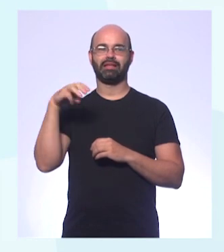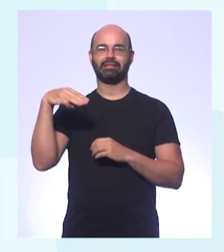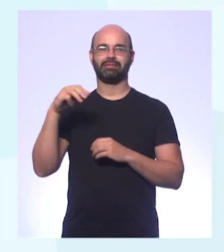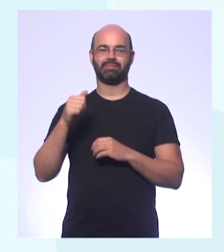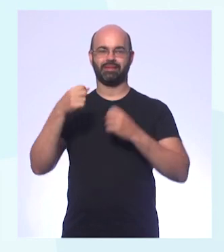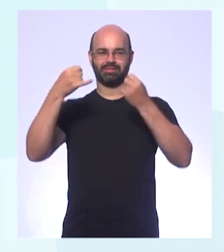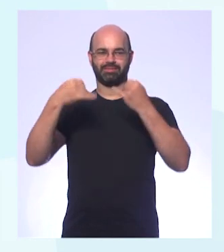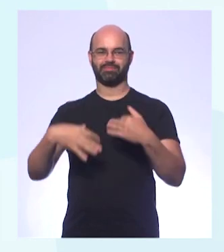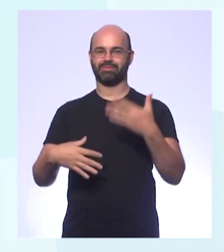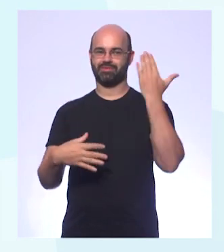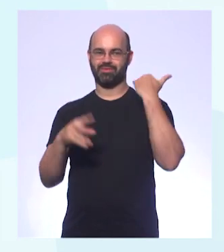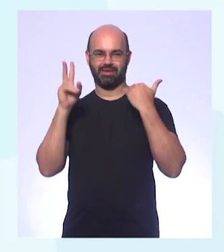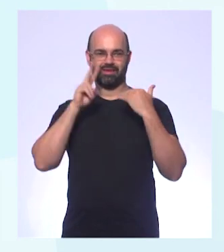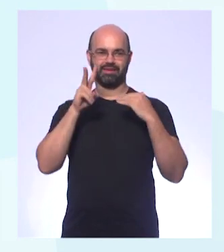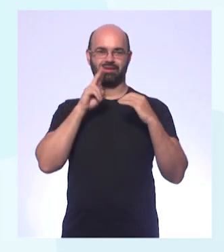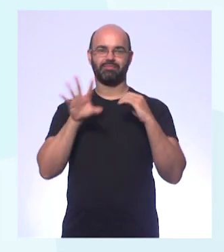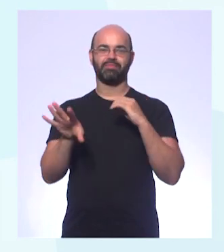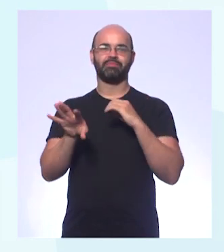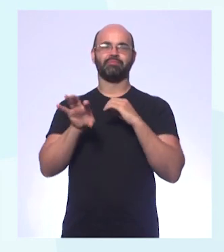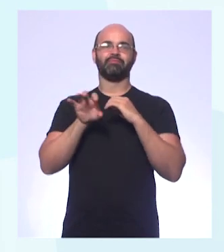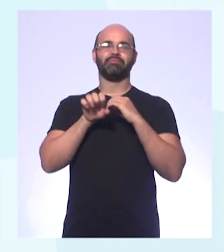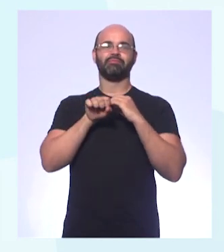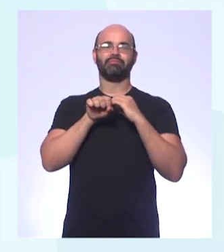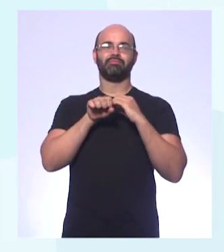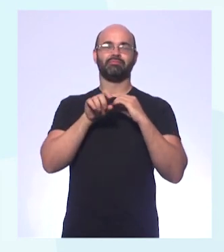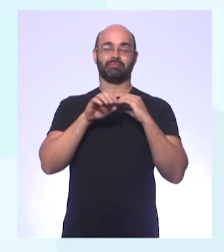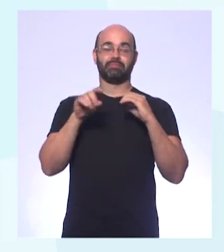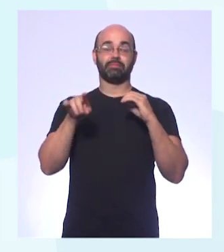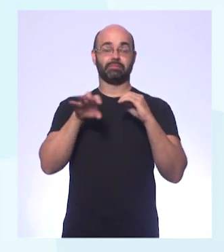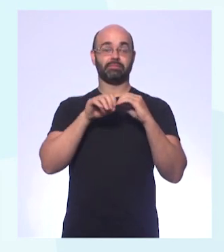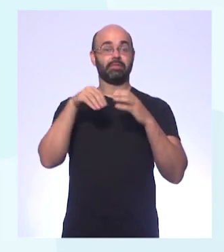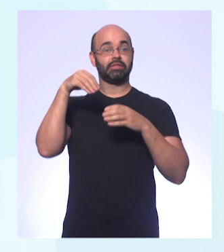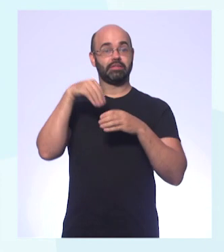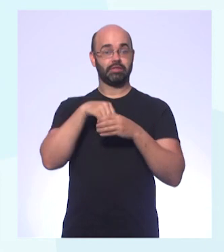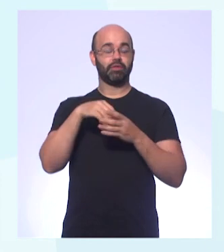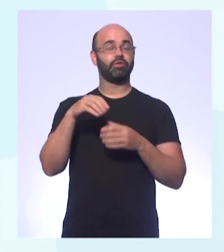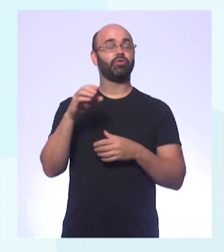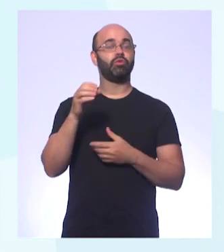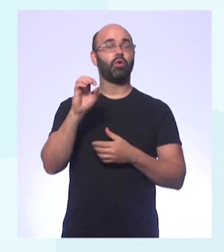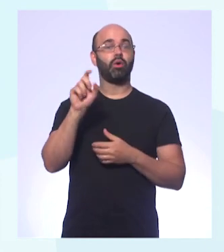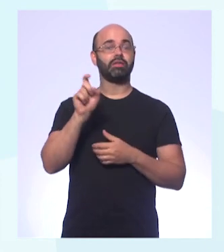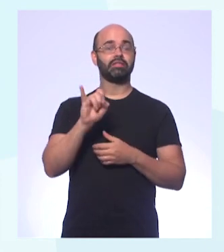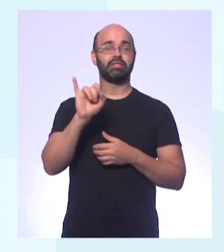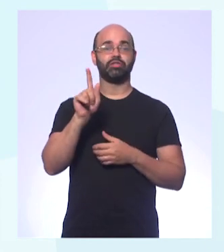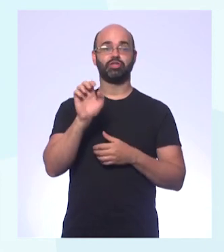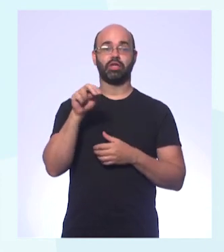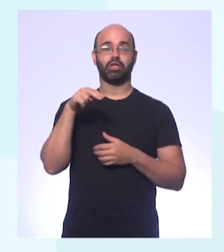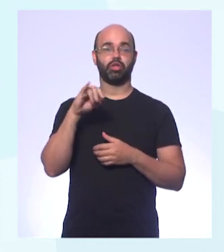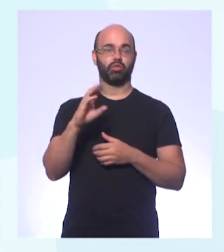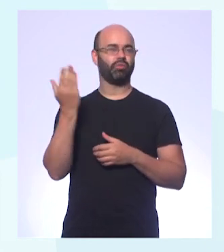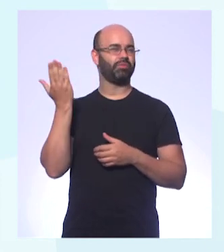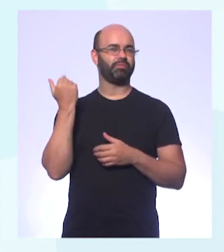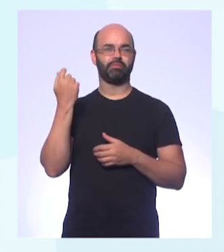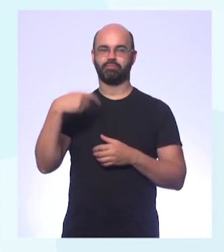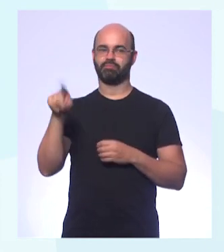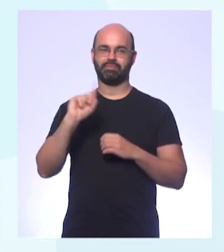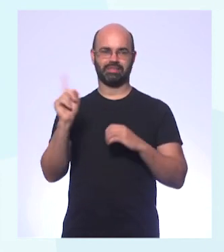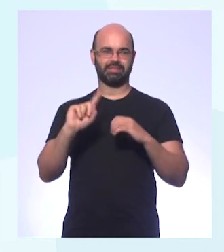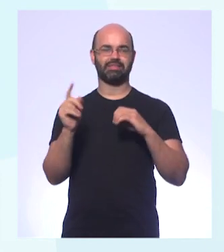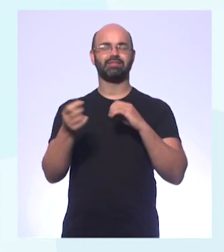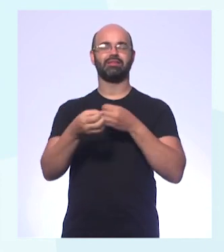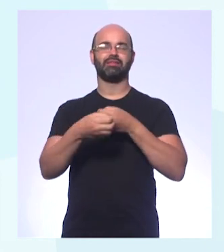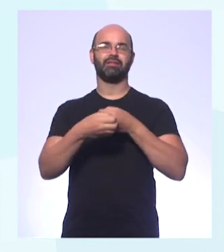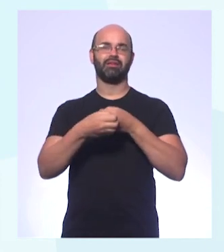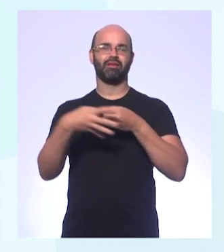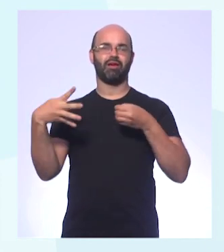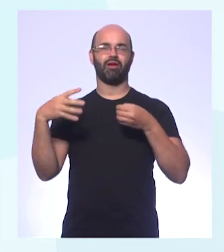da respiração que não precisava nem de oxigênio, que era a glicólise. Lembra? Que é aquele momento em que a